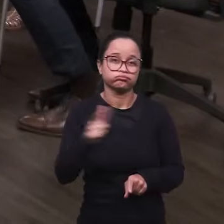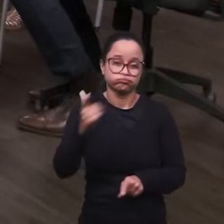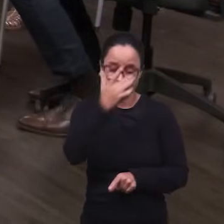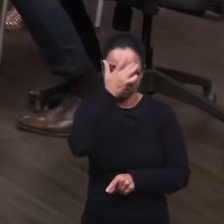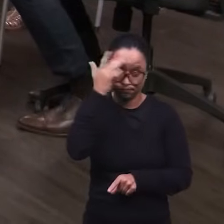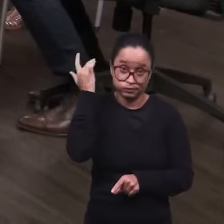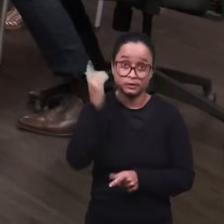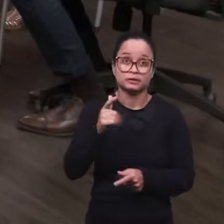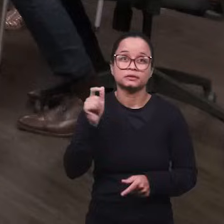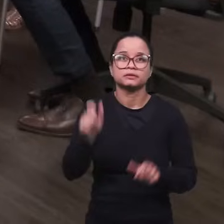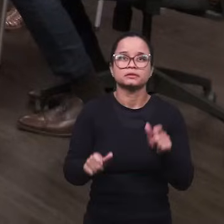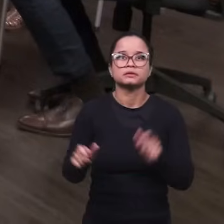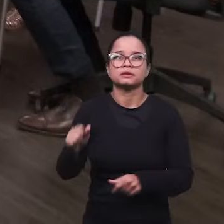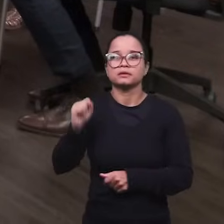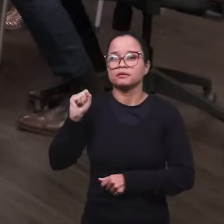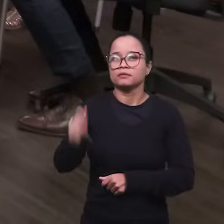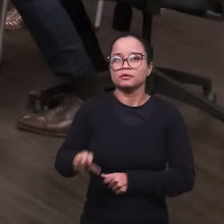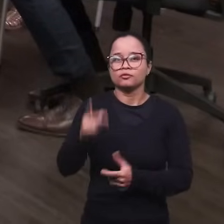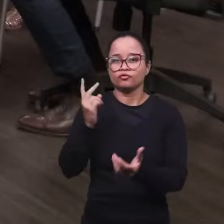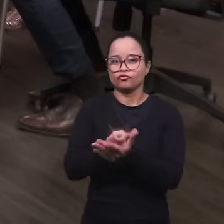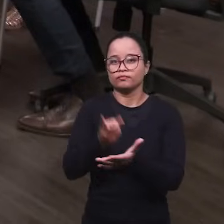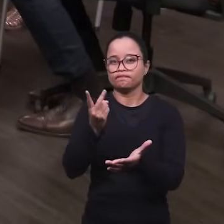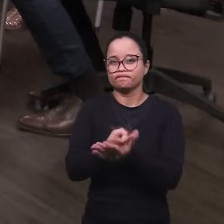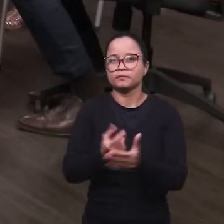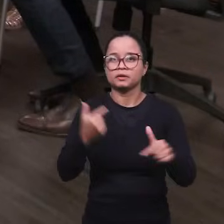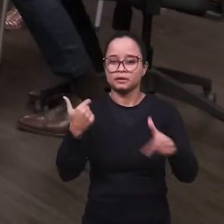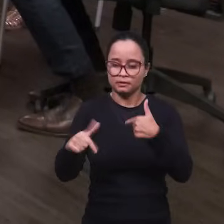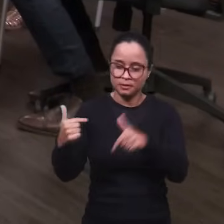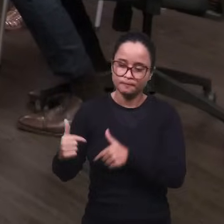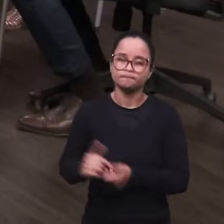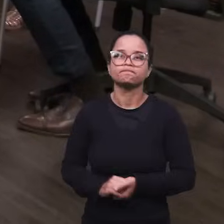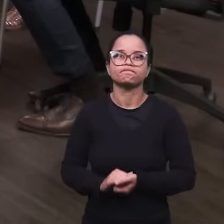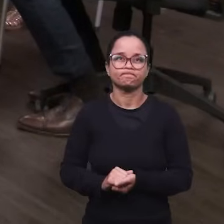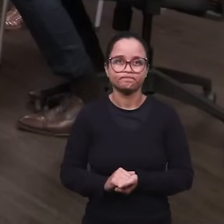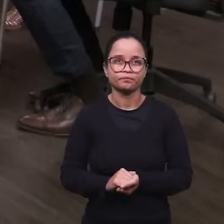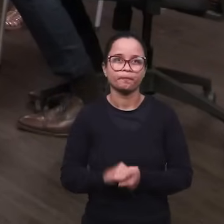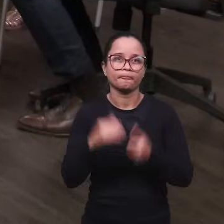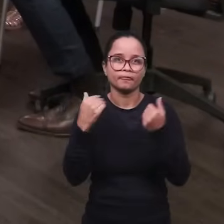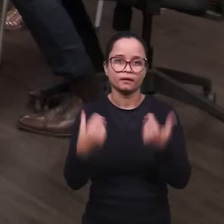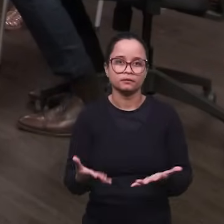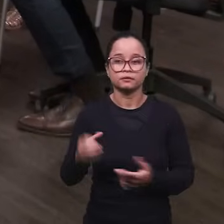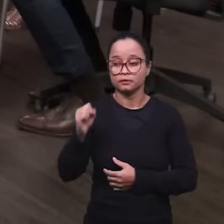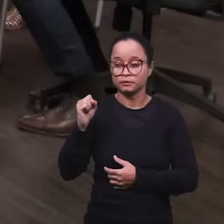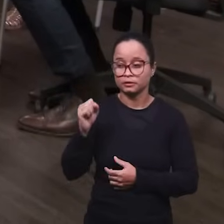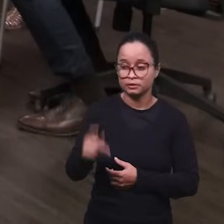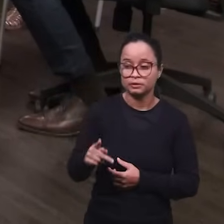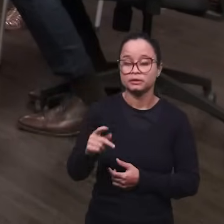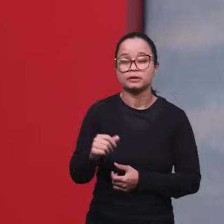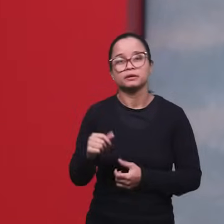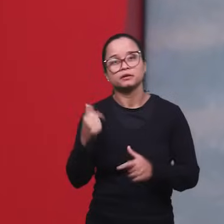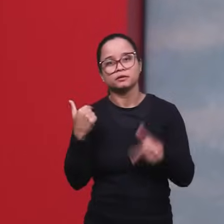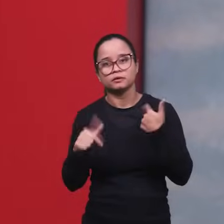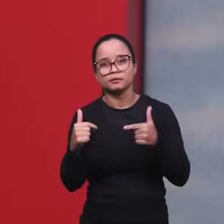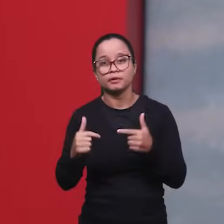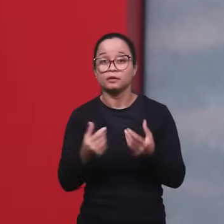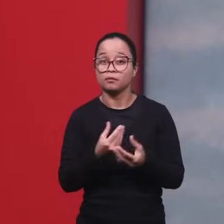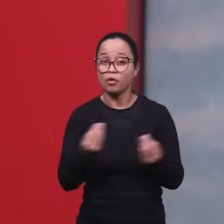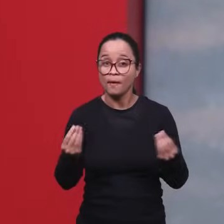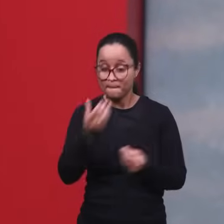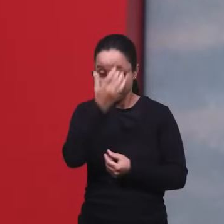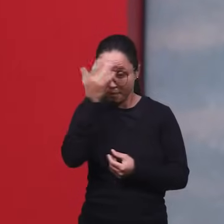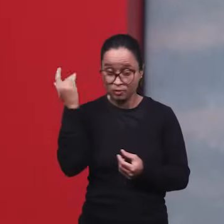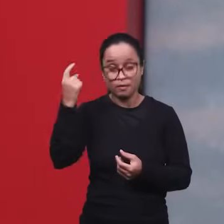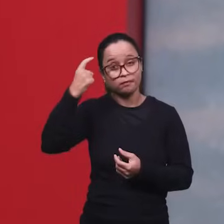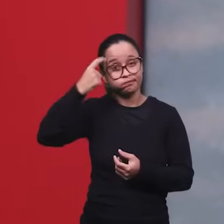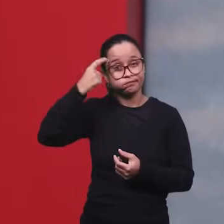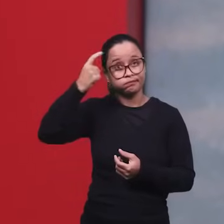pessoas, quando se aposentam, continuam trabalhando, porque estão novas, né? Então, tem a aposentadoria e o trabalho. E muitas